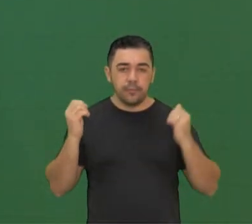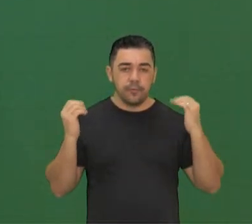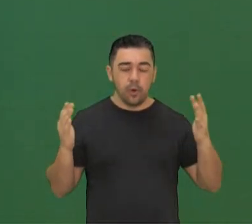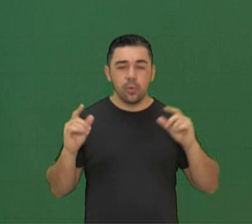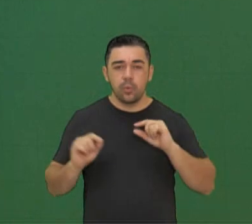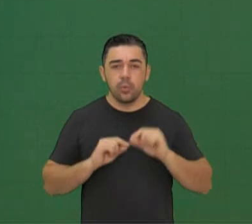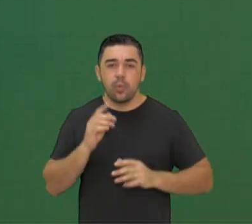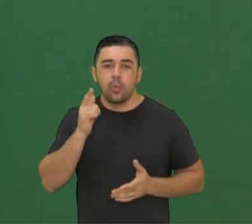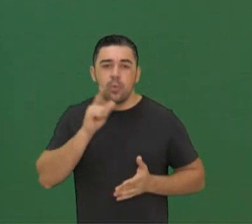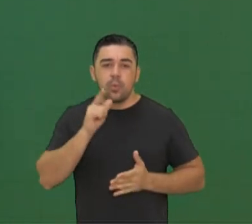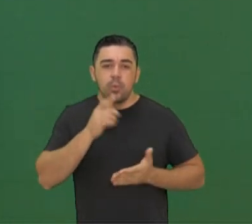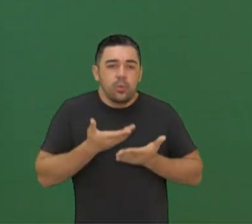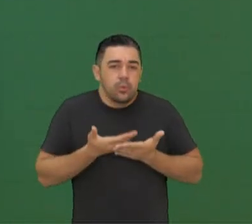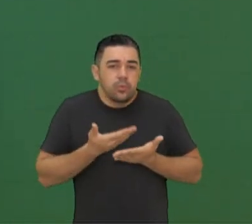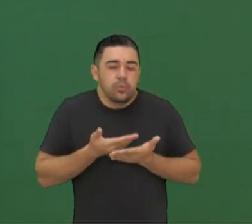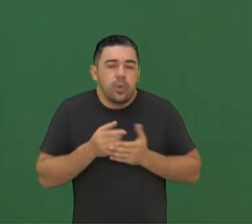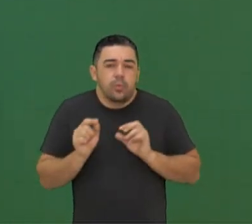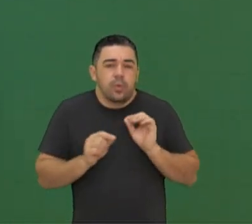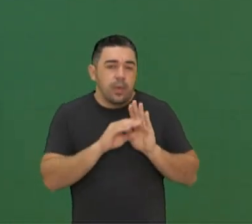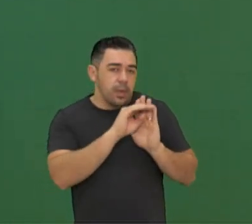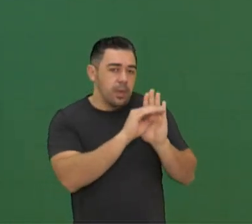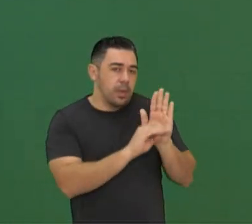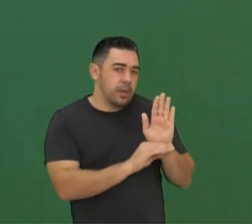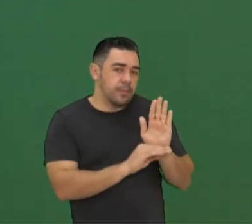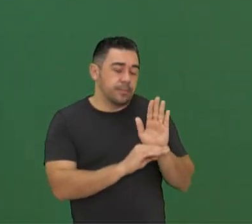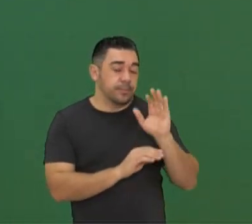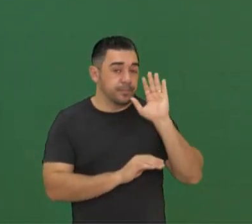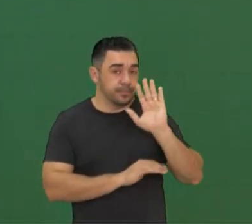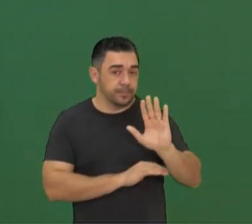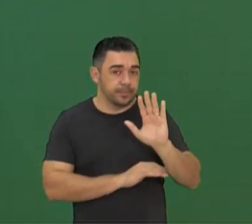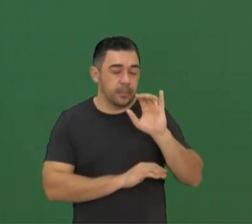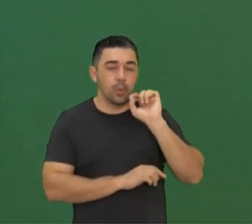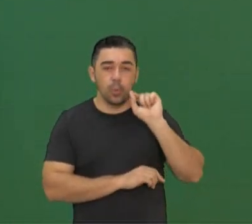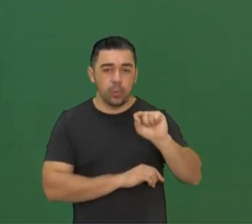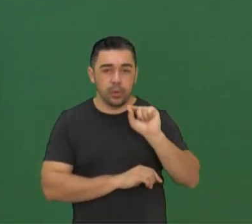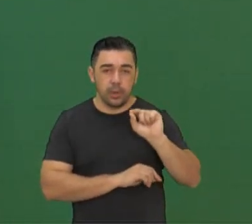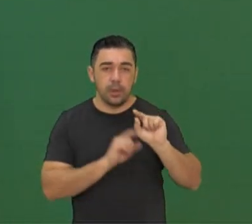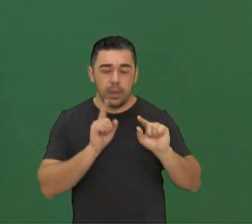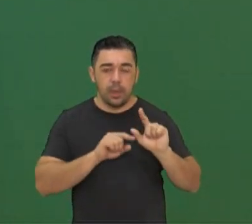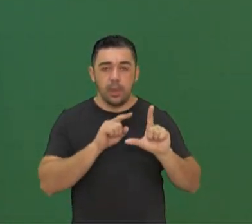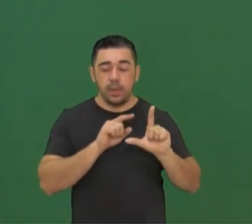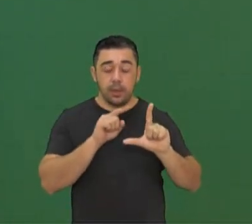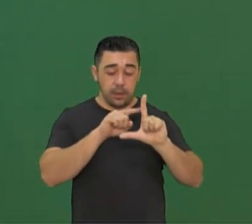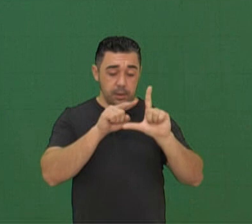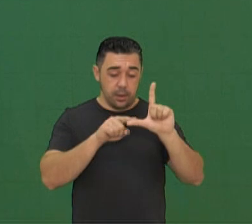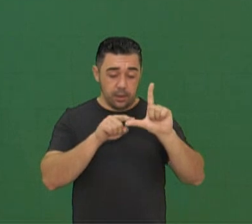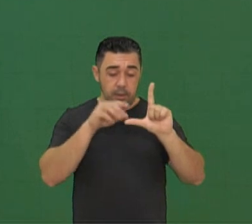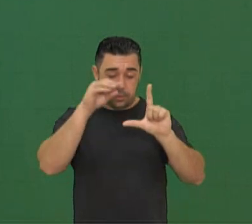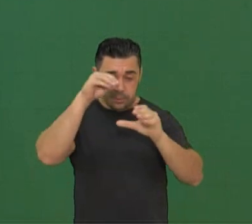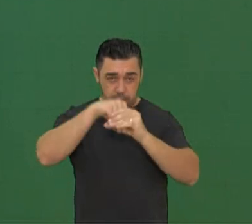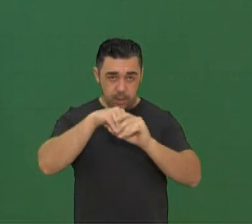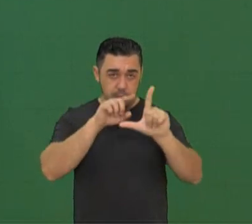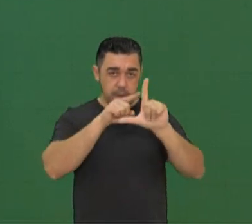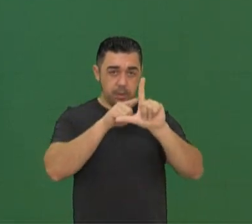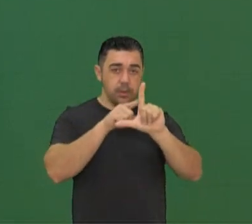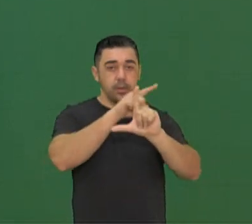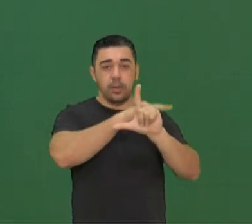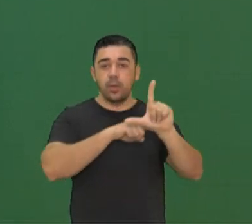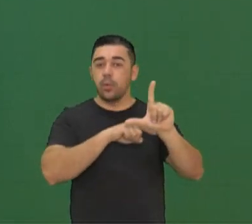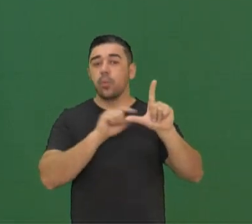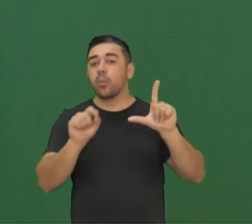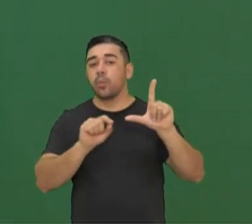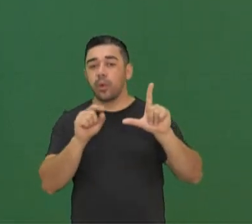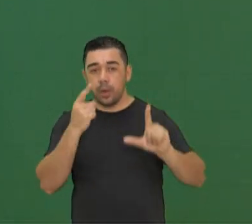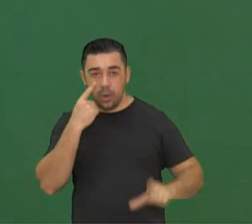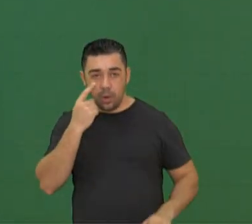não consigo estudar algumas propriedades. Então eu preciso definir o ângulo externo de uma outra maneira. O que eu vou chamar de ângulo externo no polígono?